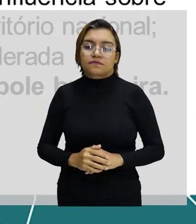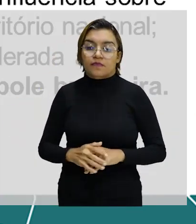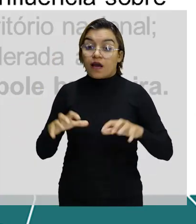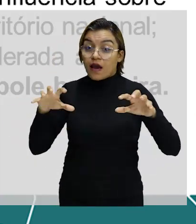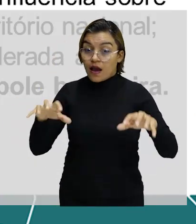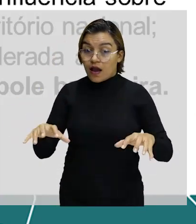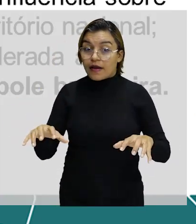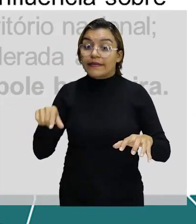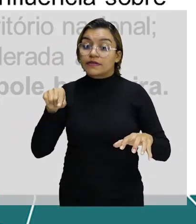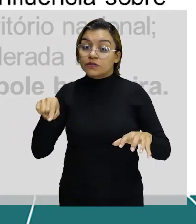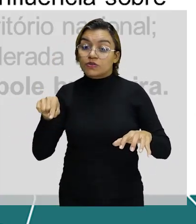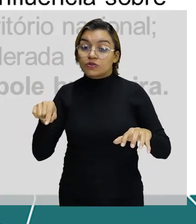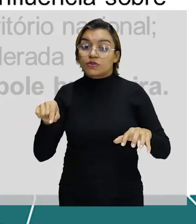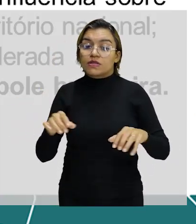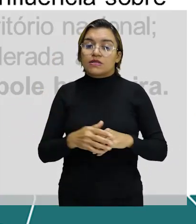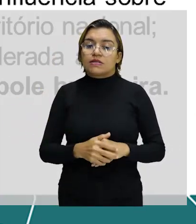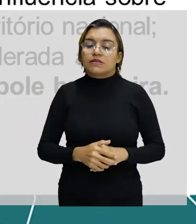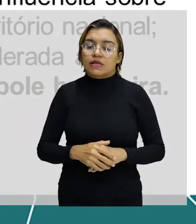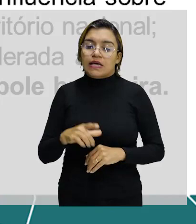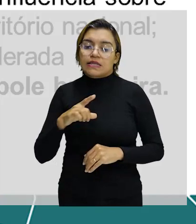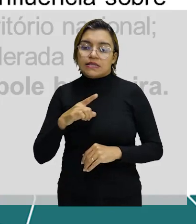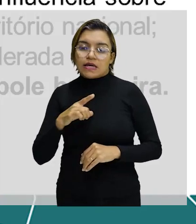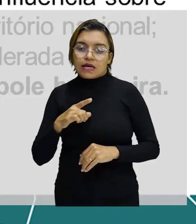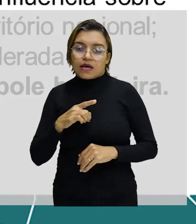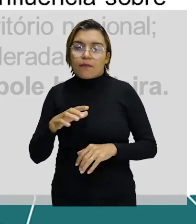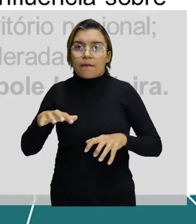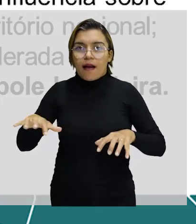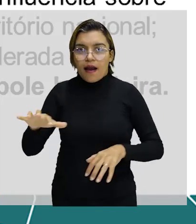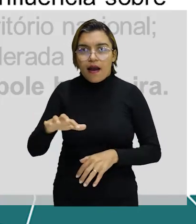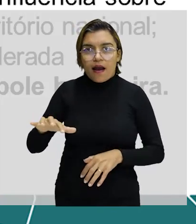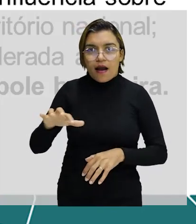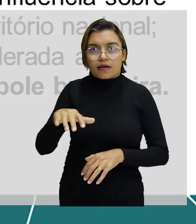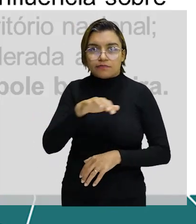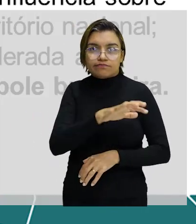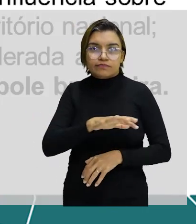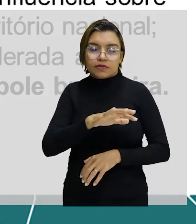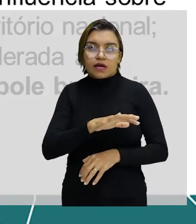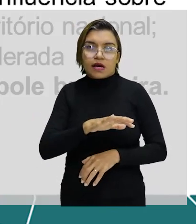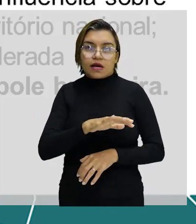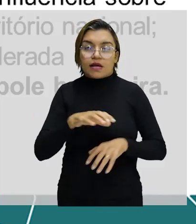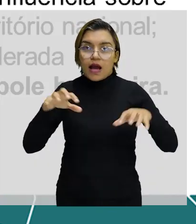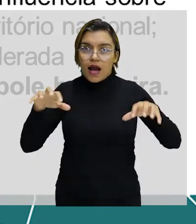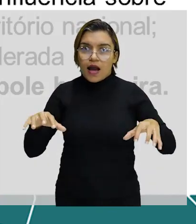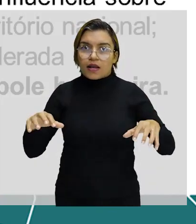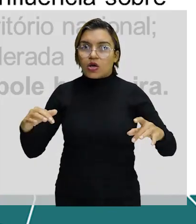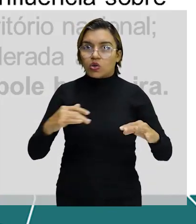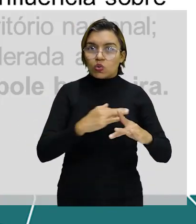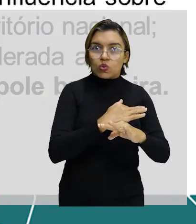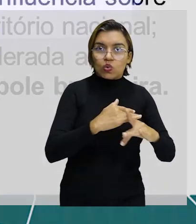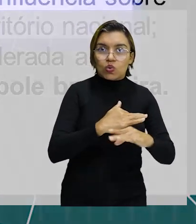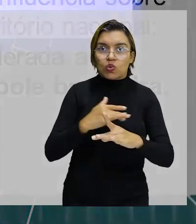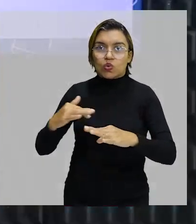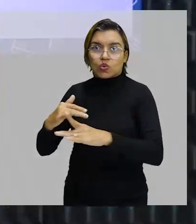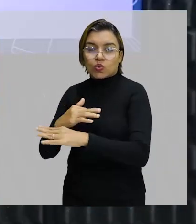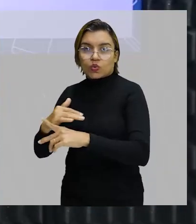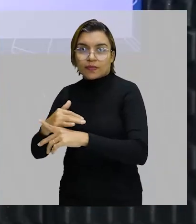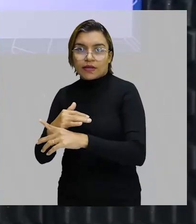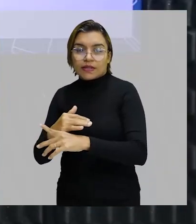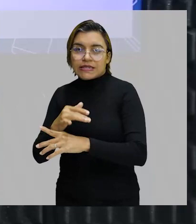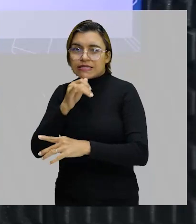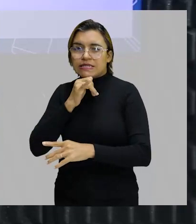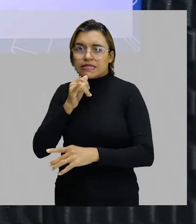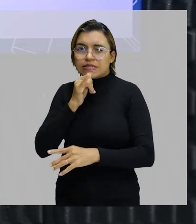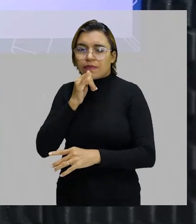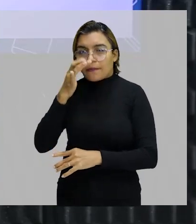áreas conurbadas, né? Tu tem ali uma grande zona urbana, né? Que se interliga porque tem uma grande circulação de